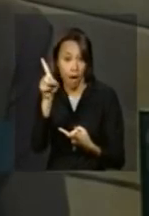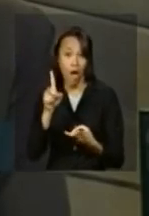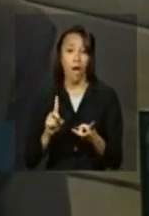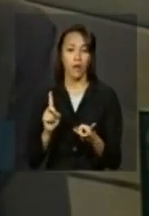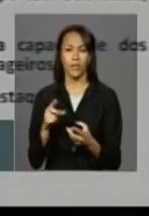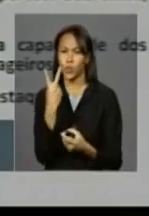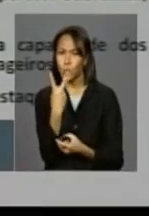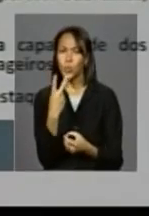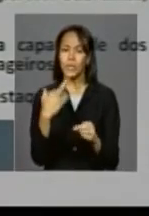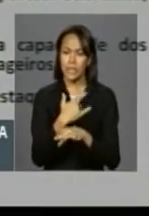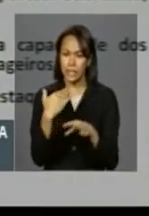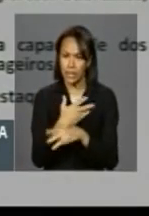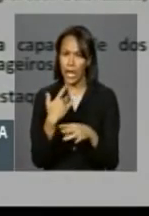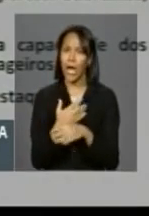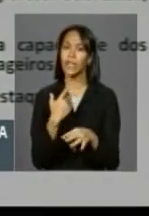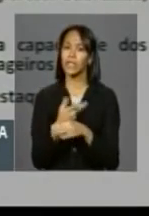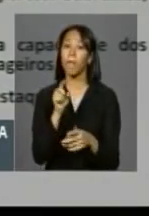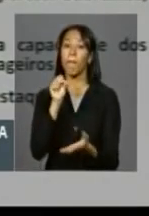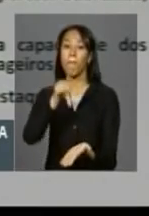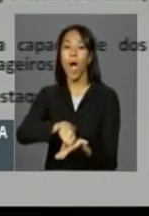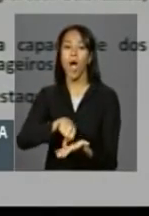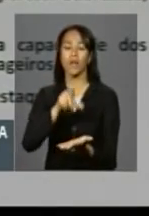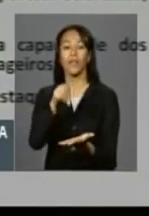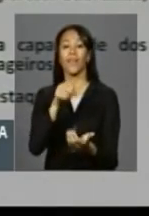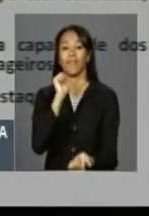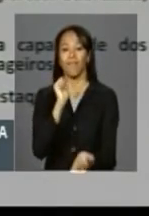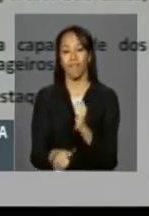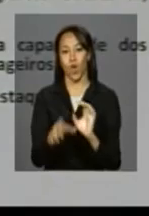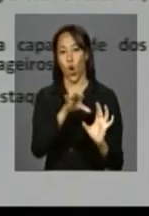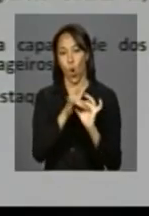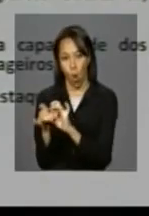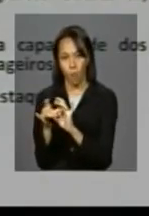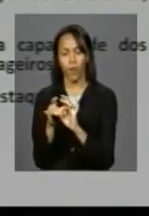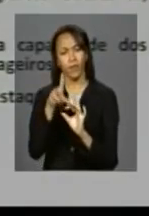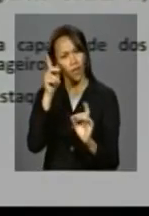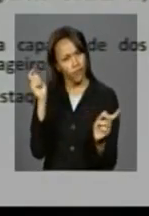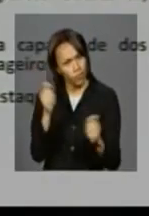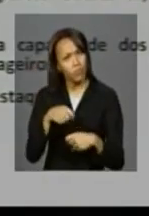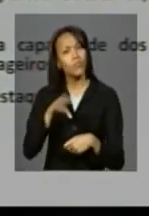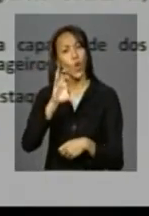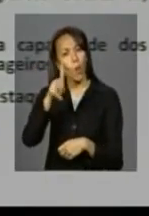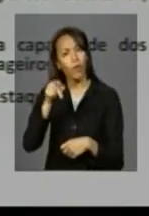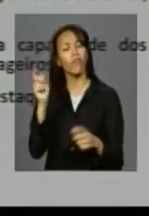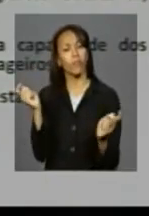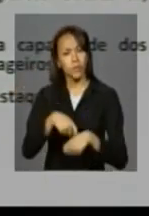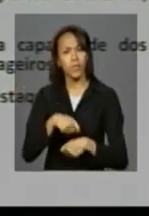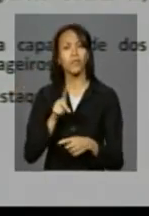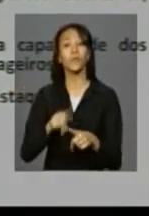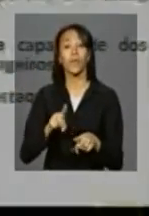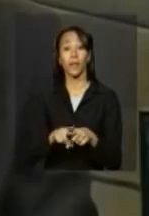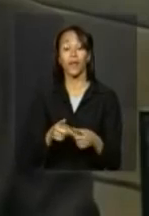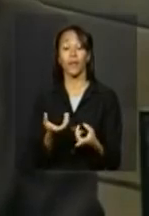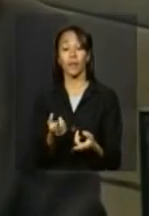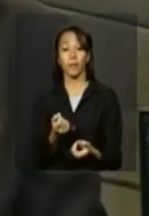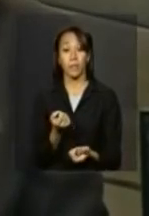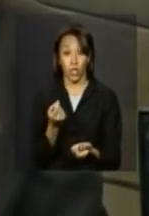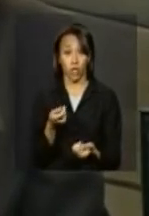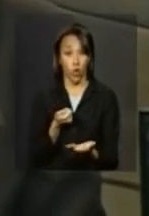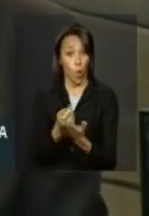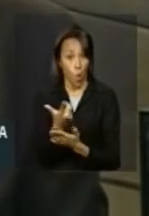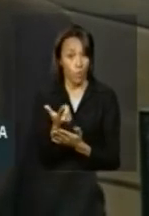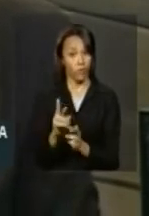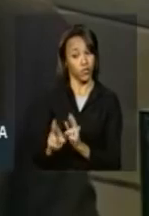duas cidades da Copa, e que isso, em boa parte, foi possível pela adoção do regime diferenciado de